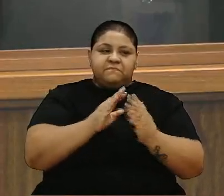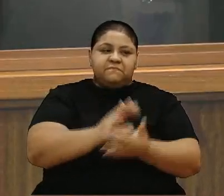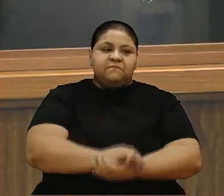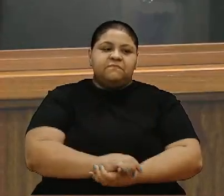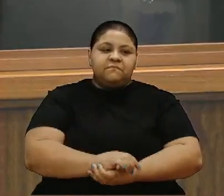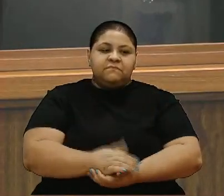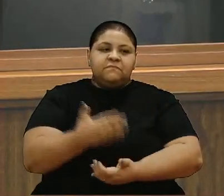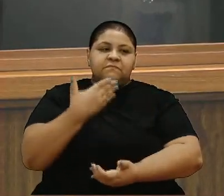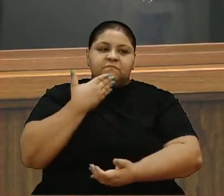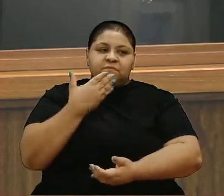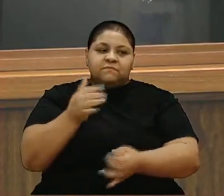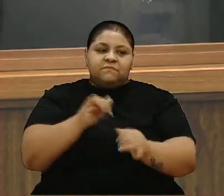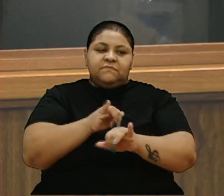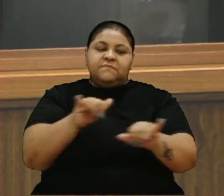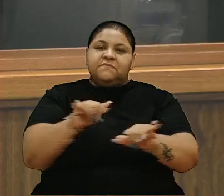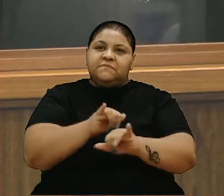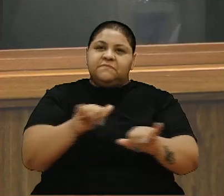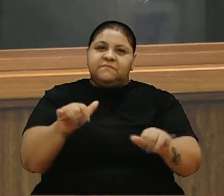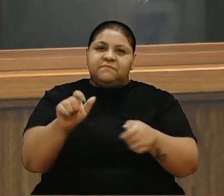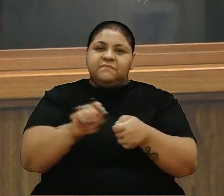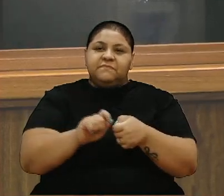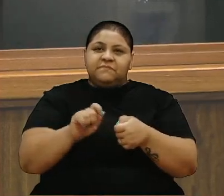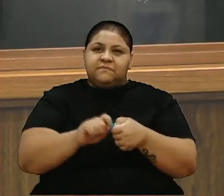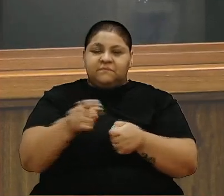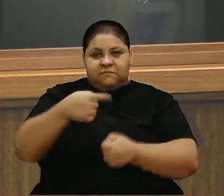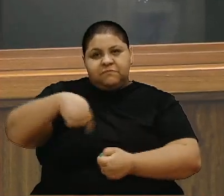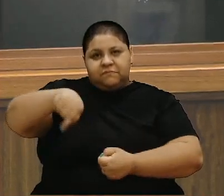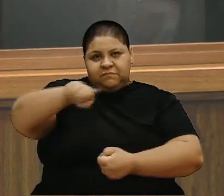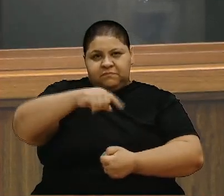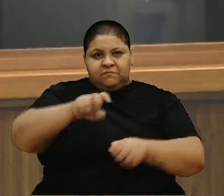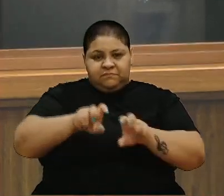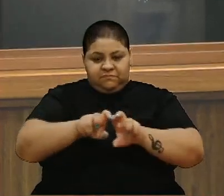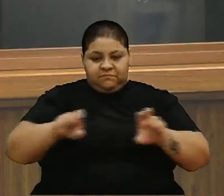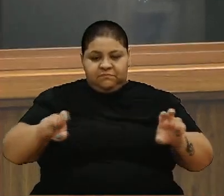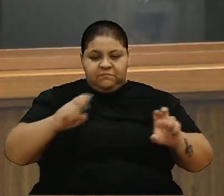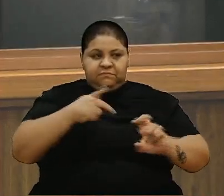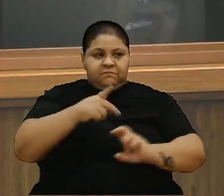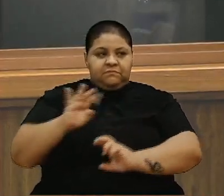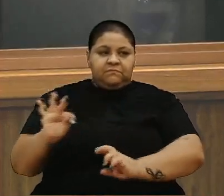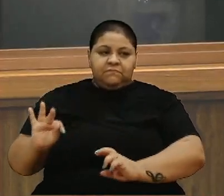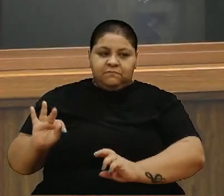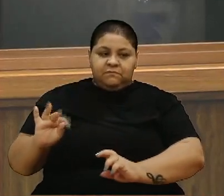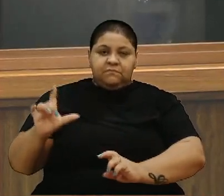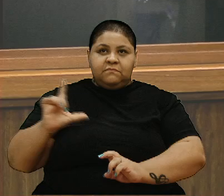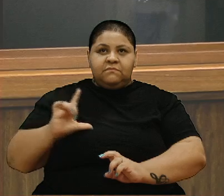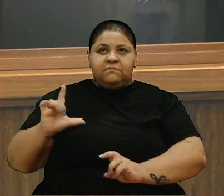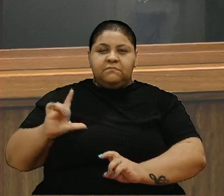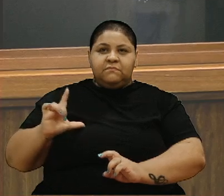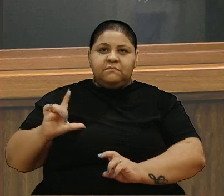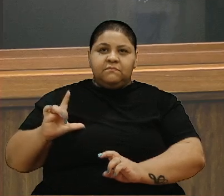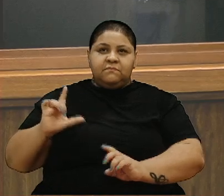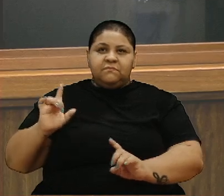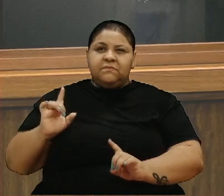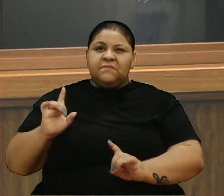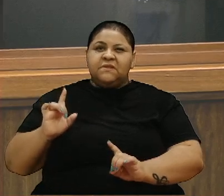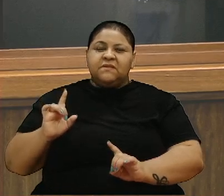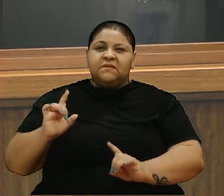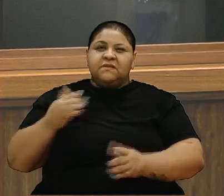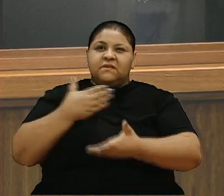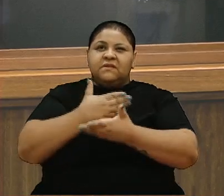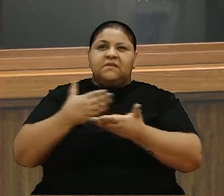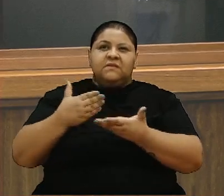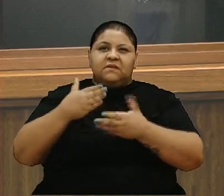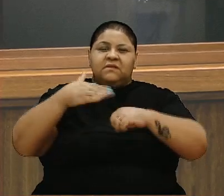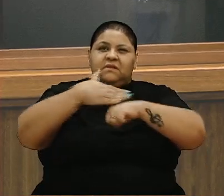Esse pedido de informação feito por nós, né, pela bancada do PT, tem origem também numa conversa com a